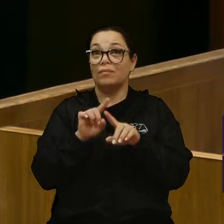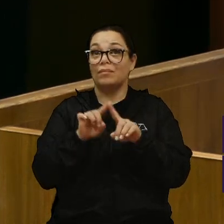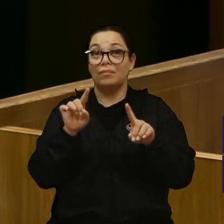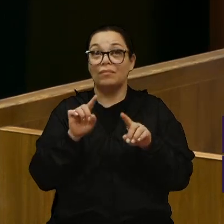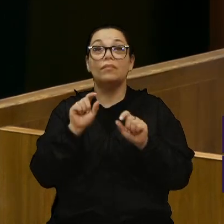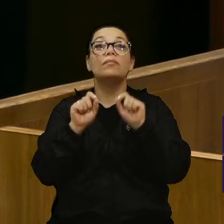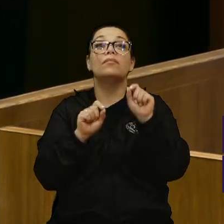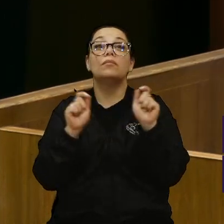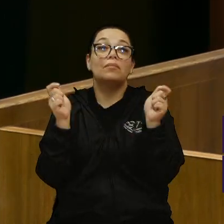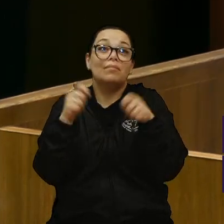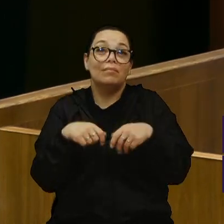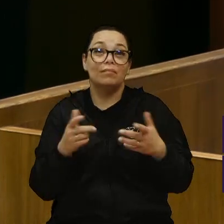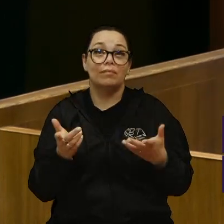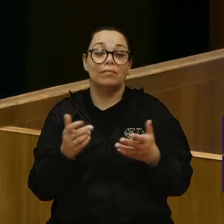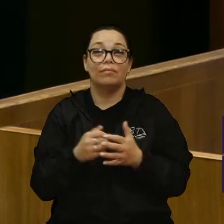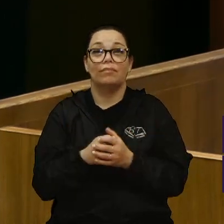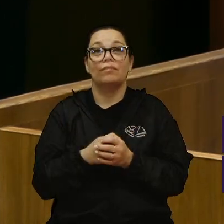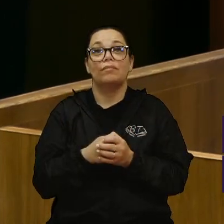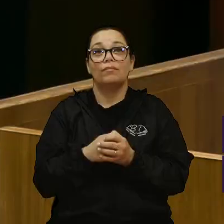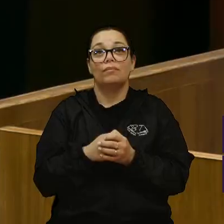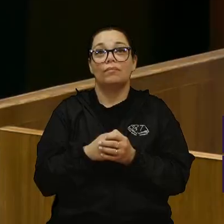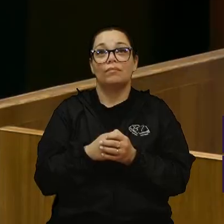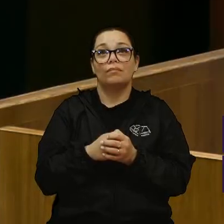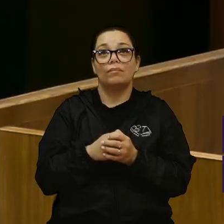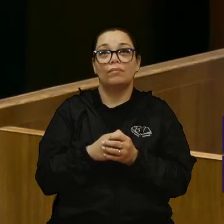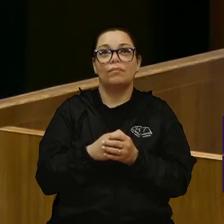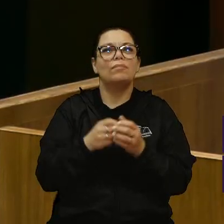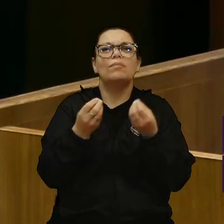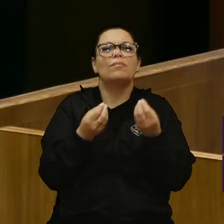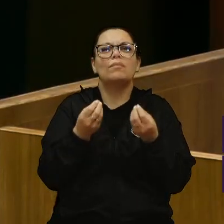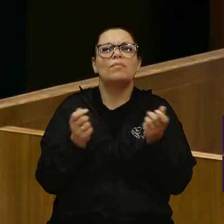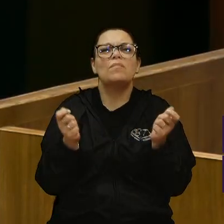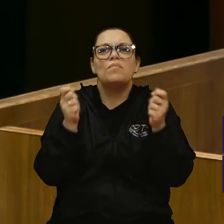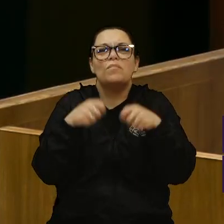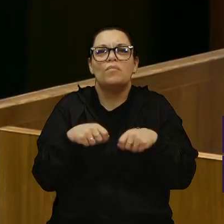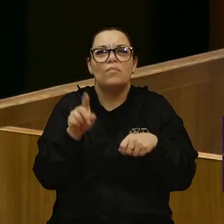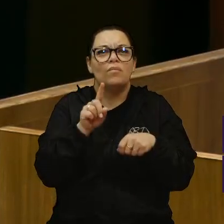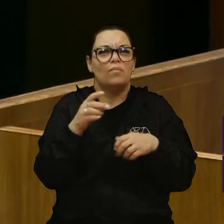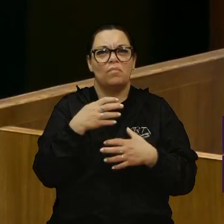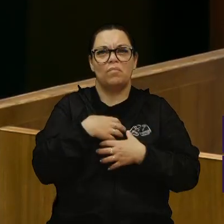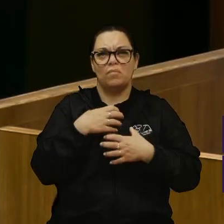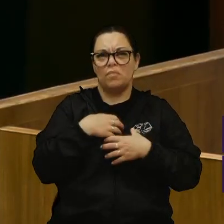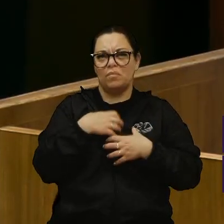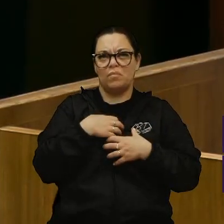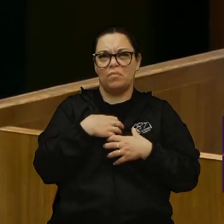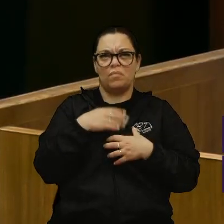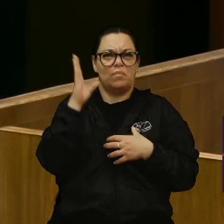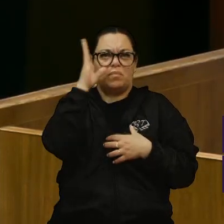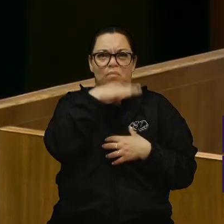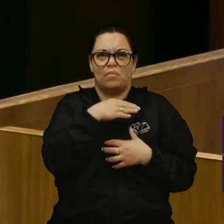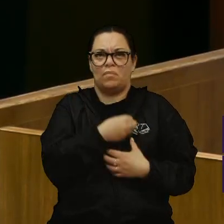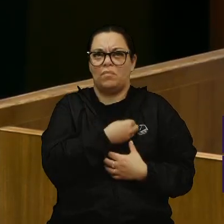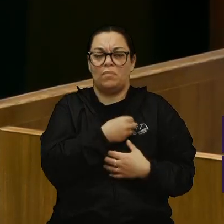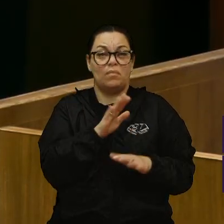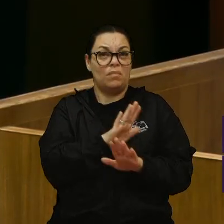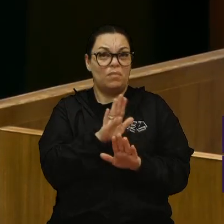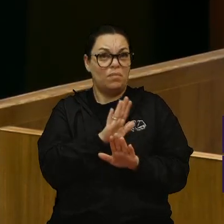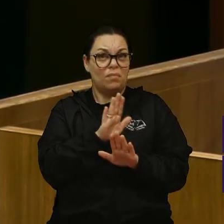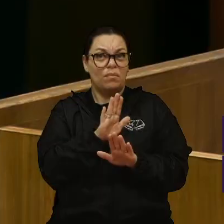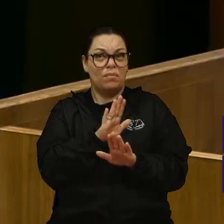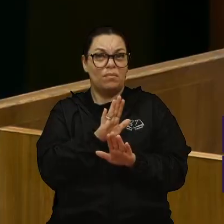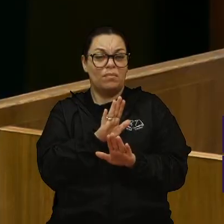dá. Esse como dá não é um jeito de descuido de viver, professor Falavinha.